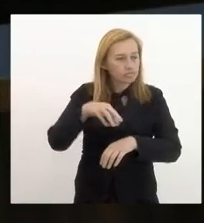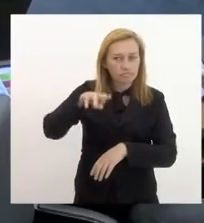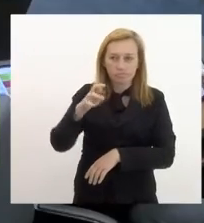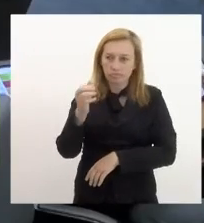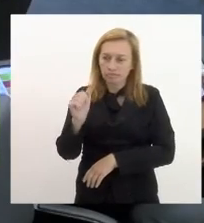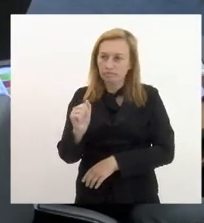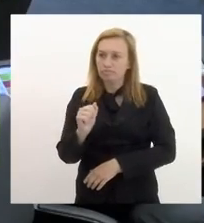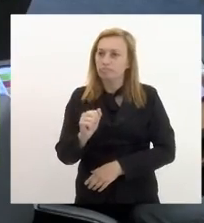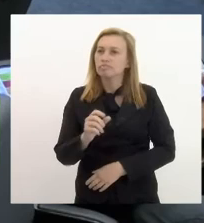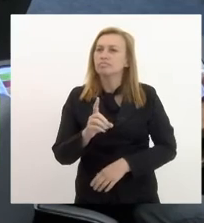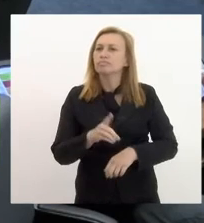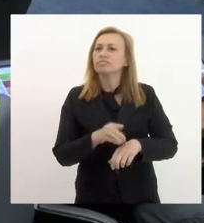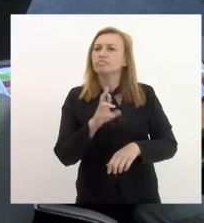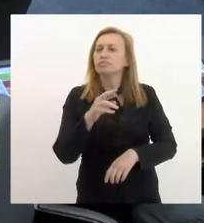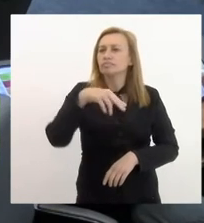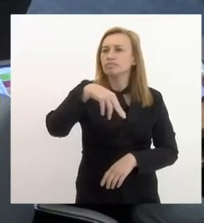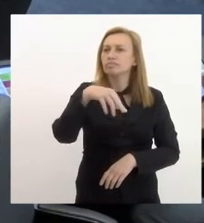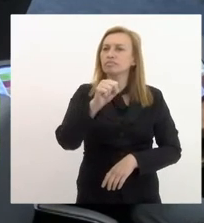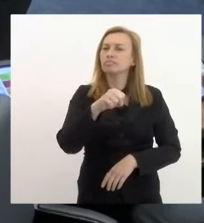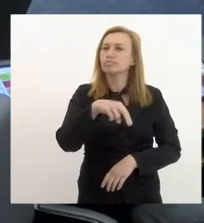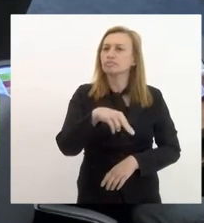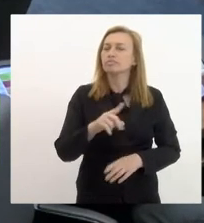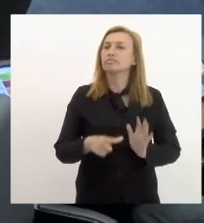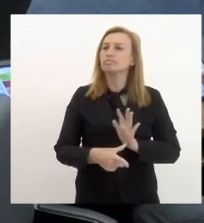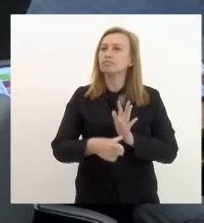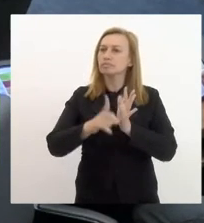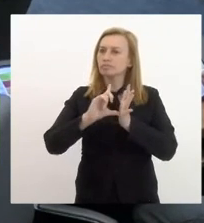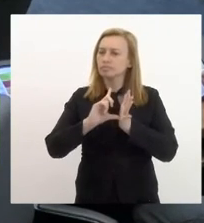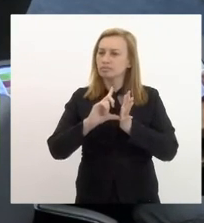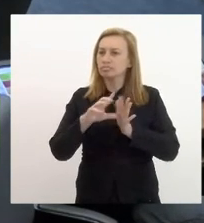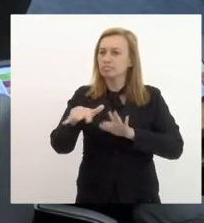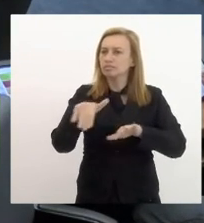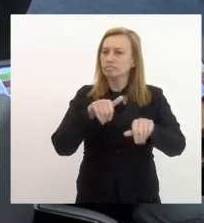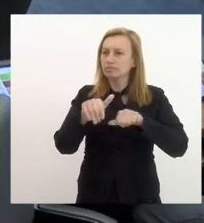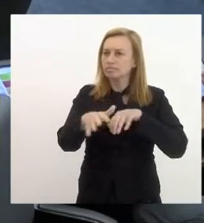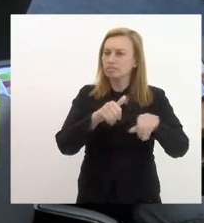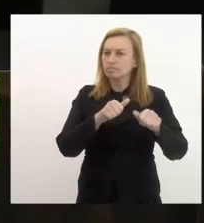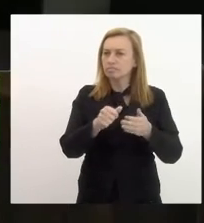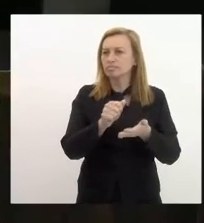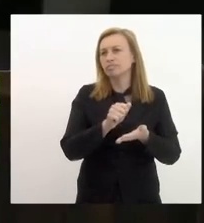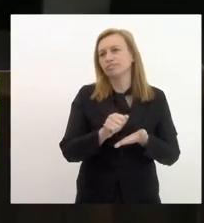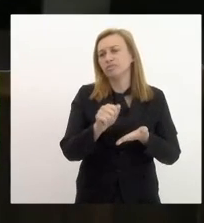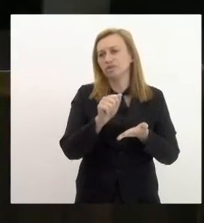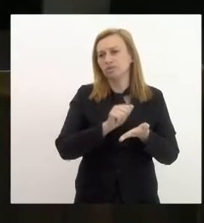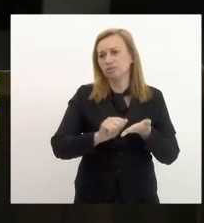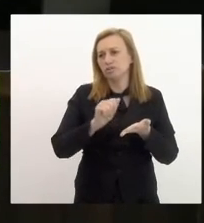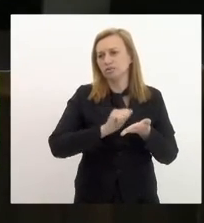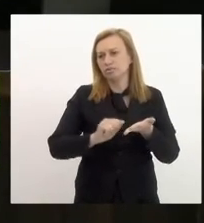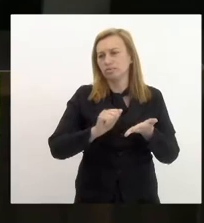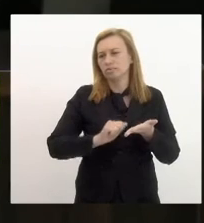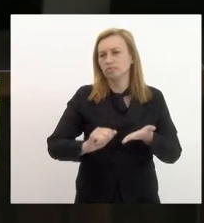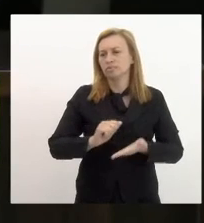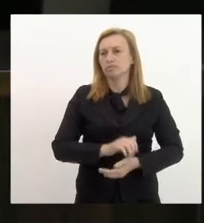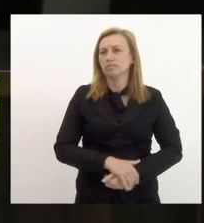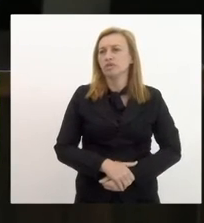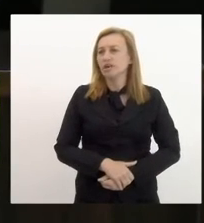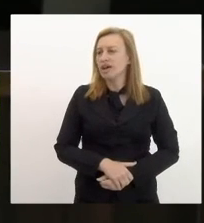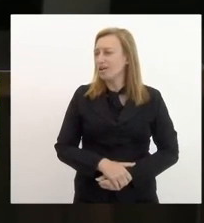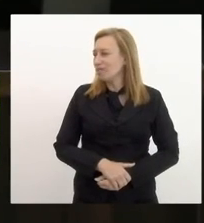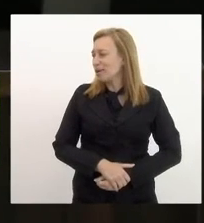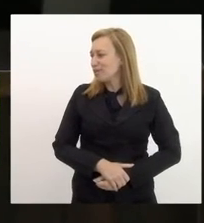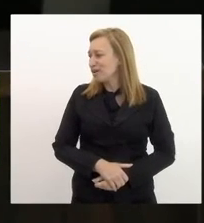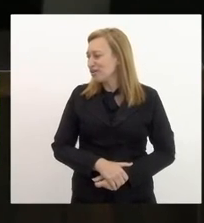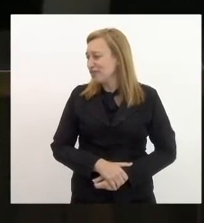queria o Doutor Nelson antes de chamar que vocês inscritos e para